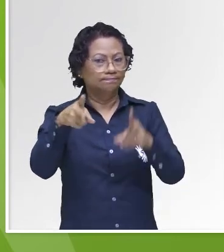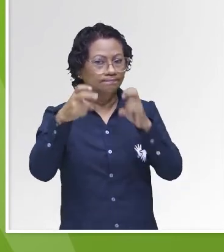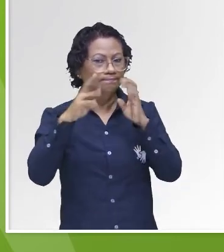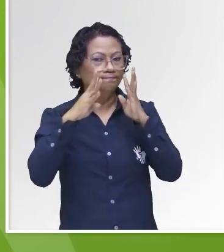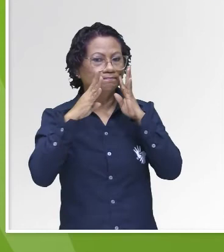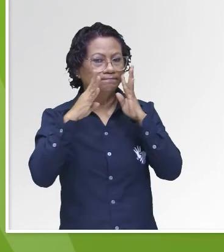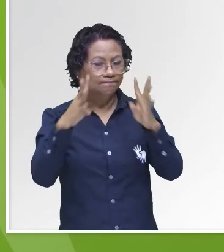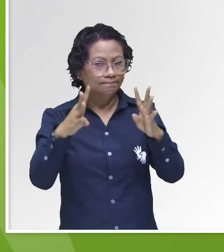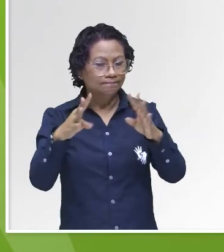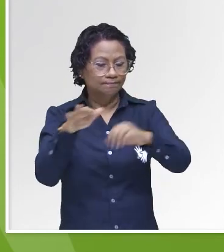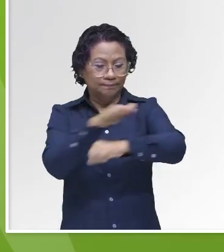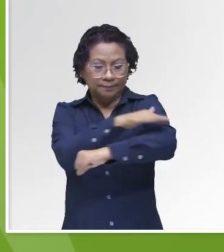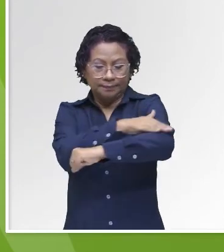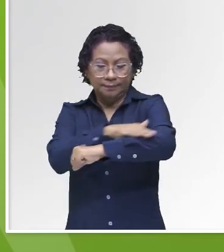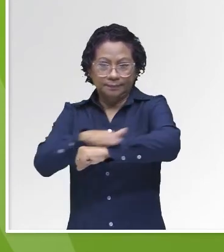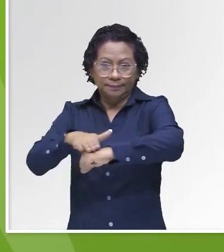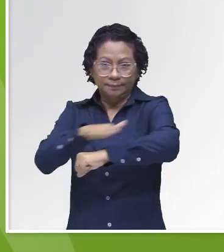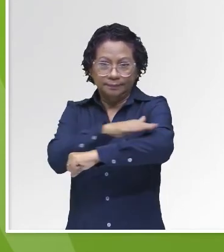já está lhe ensinando a raciocinar.